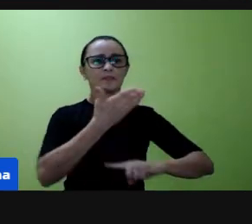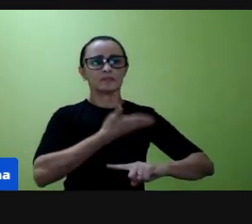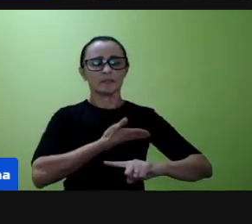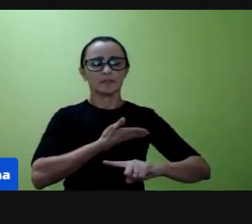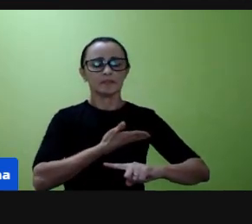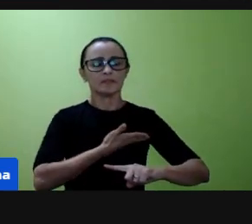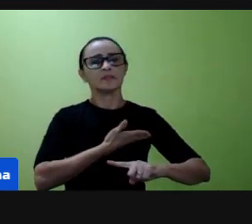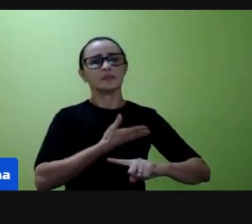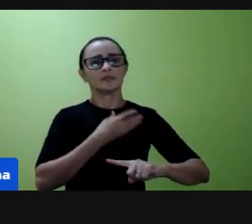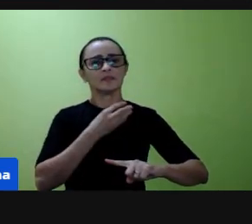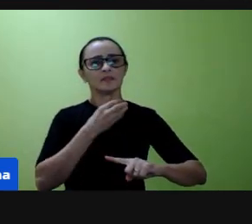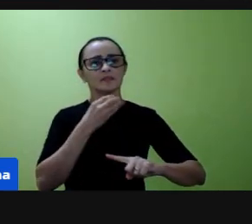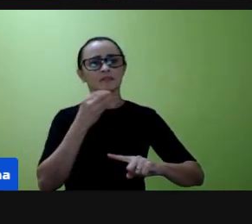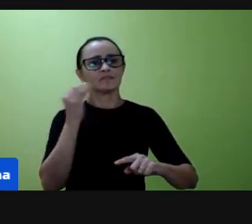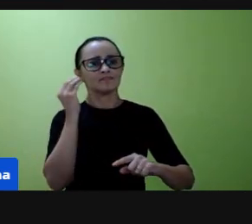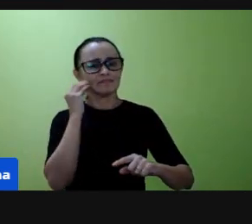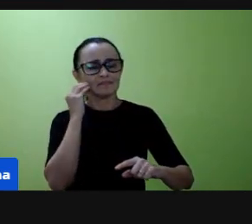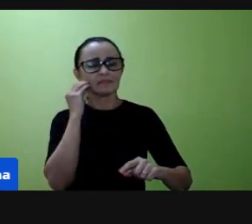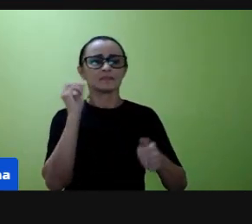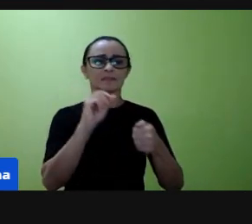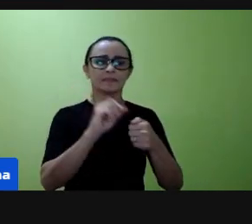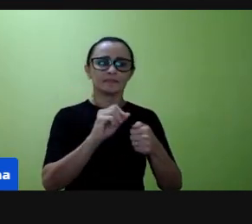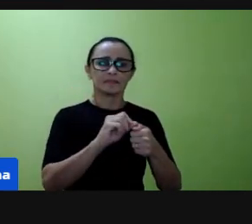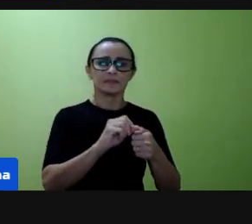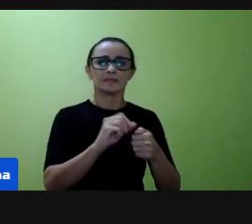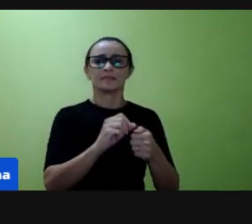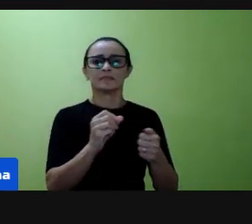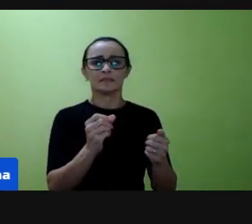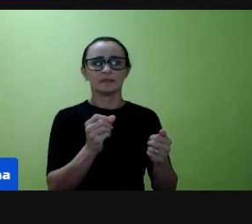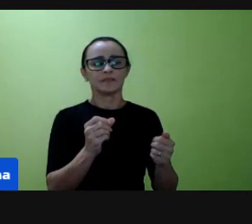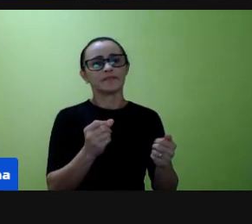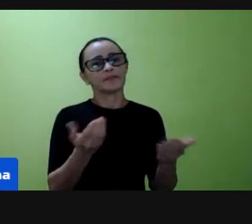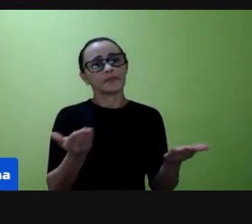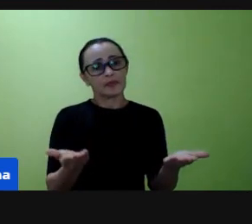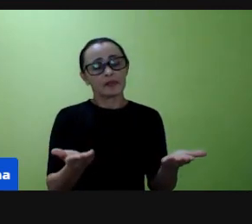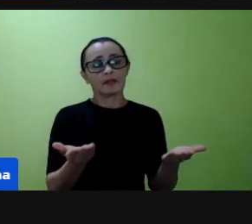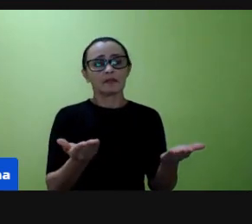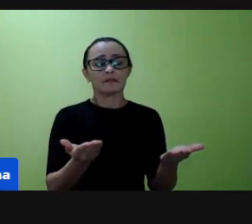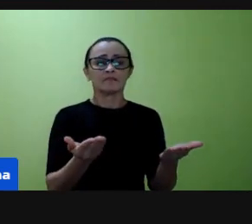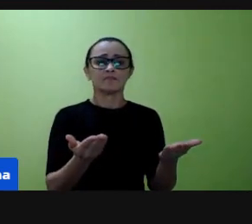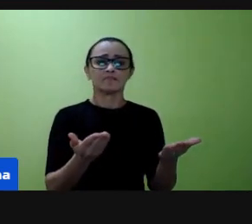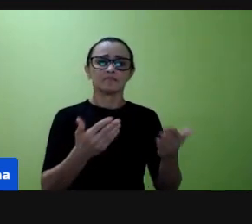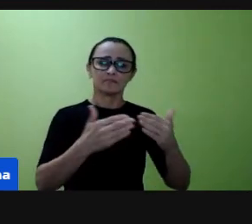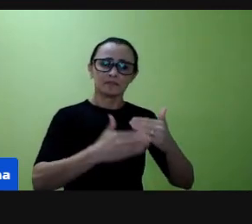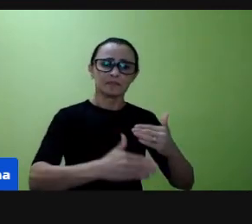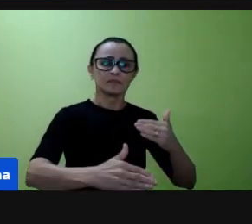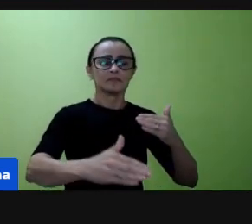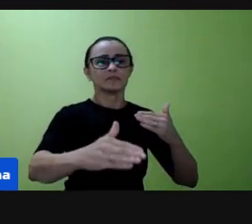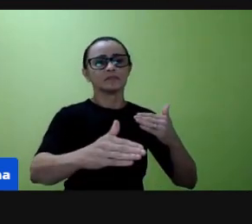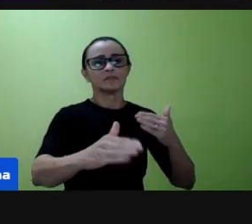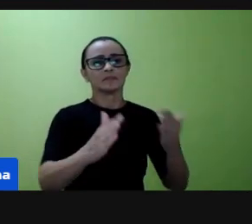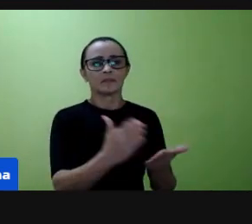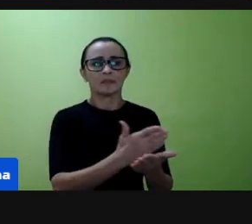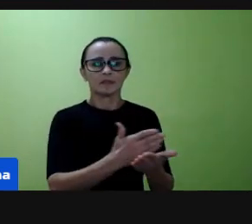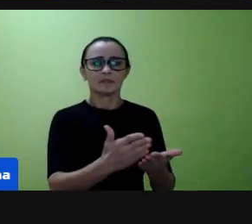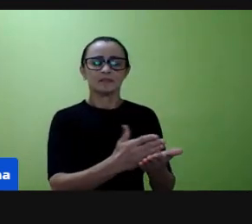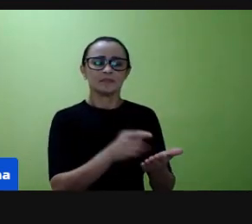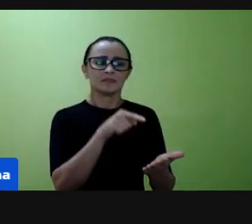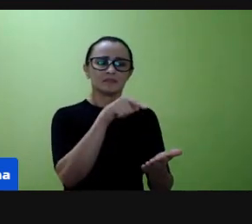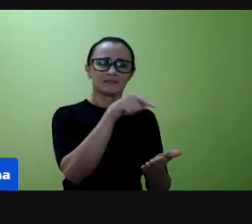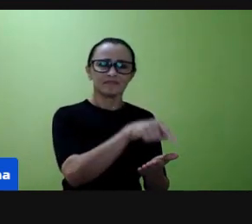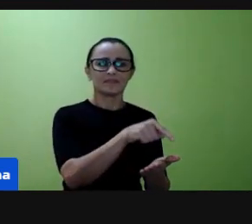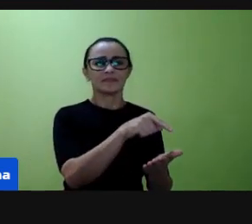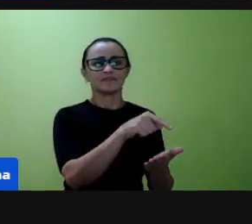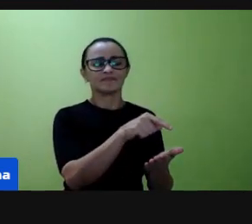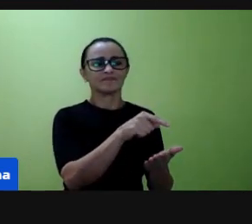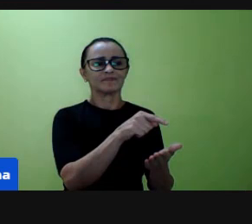esse percurso ele é sempre muito, por um lado, sinuoso, né? No sentido das idas e